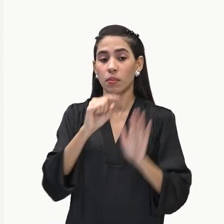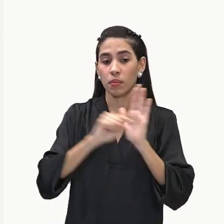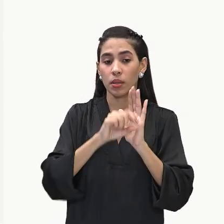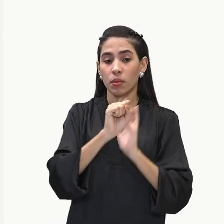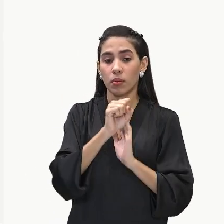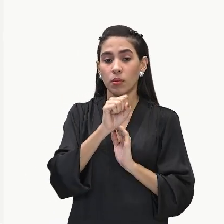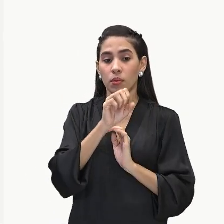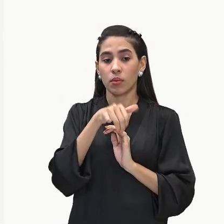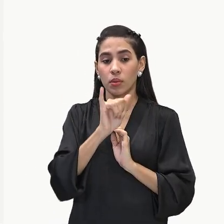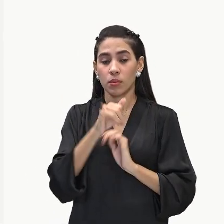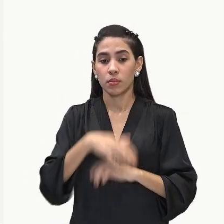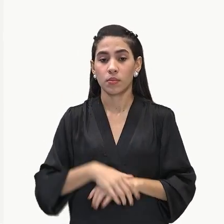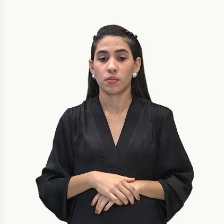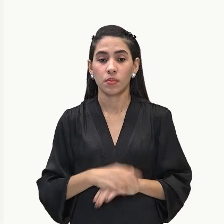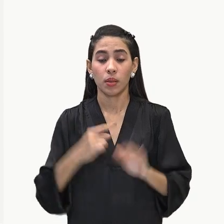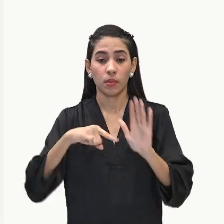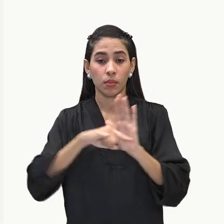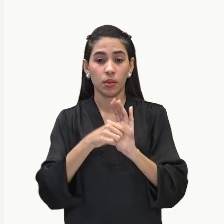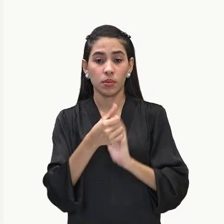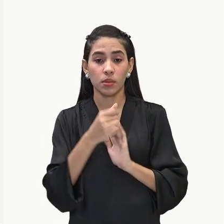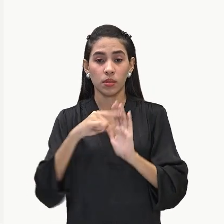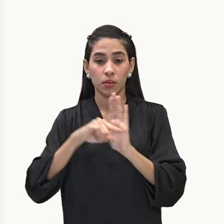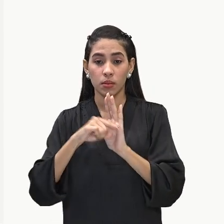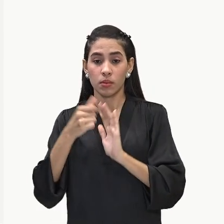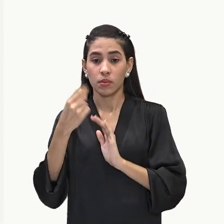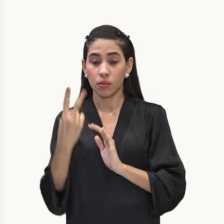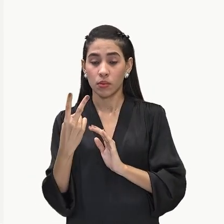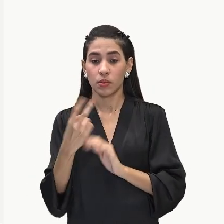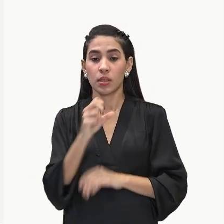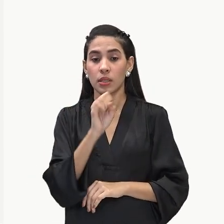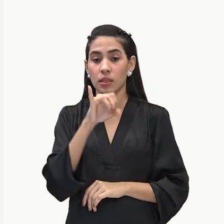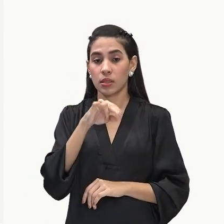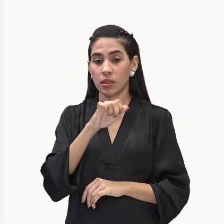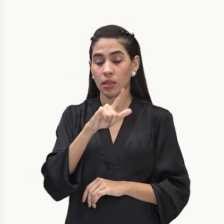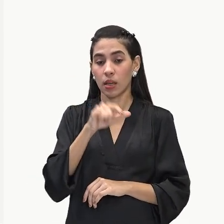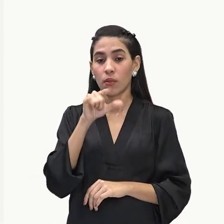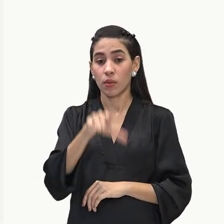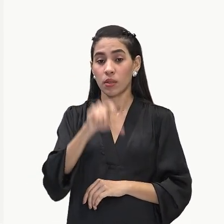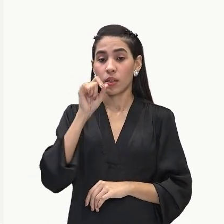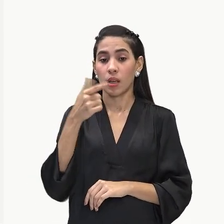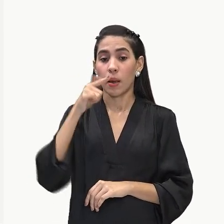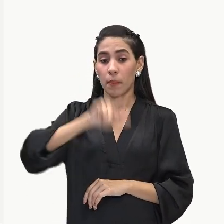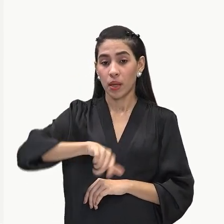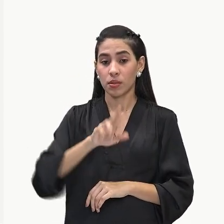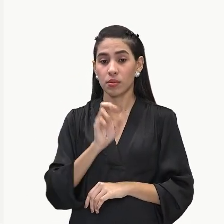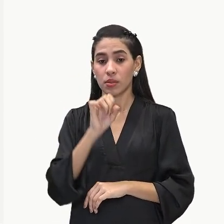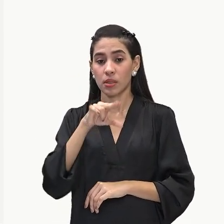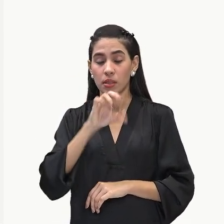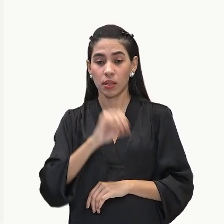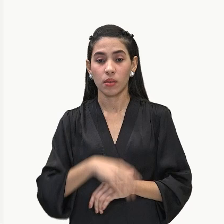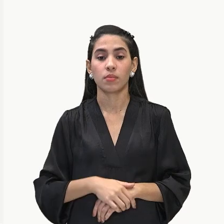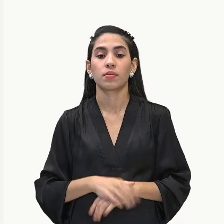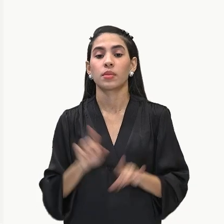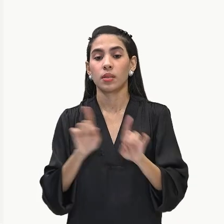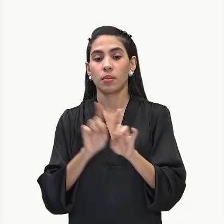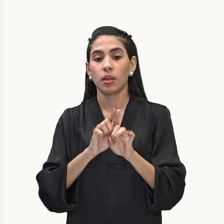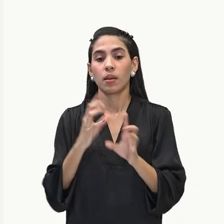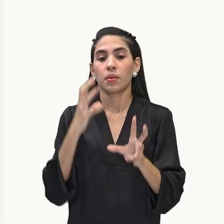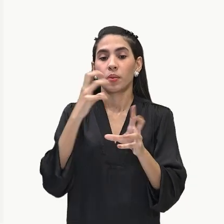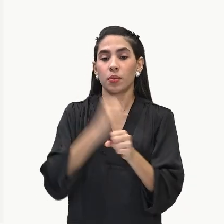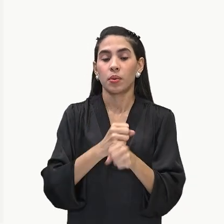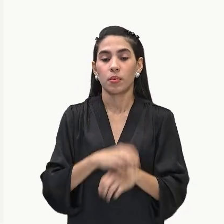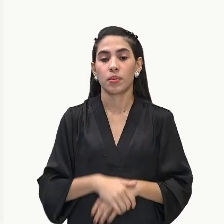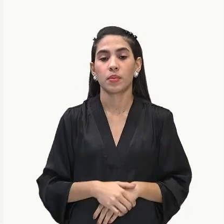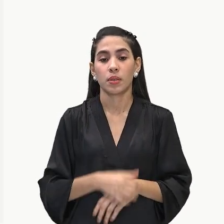Menos 6 com menos 2. Sinais iguais, repita o sinal e faça a adição. 6